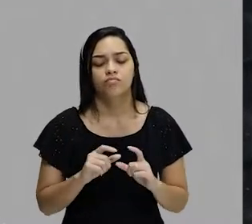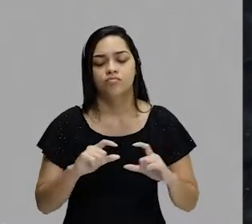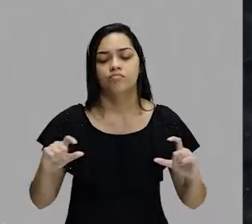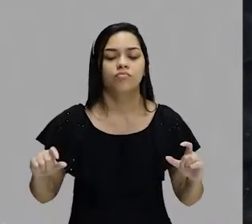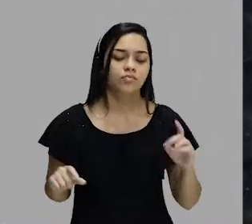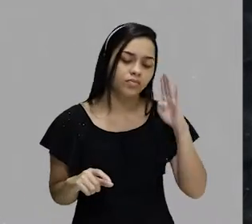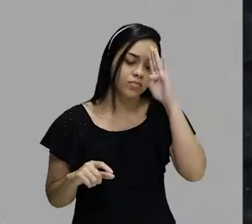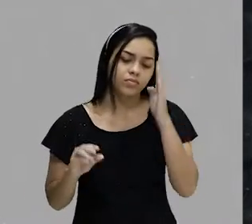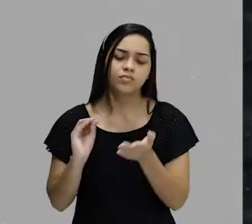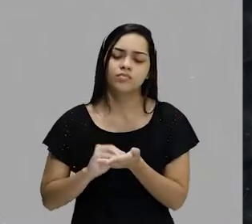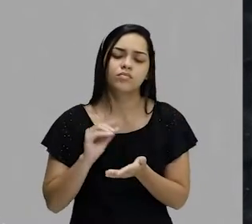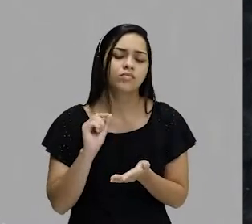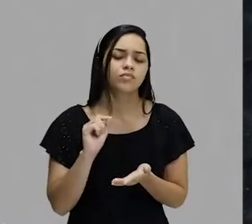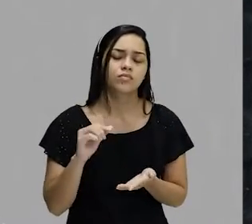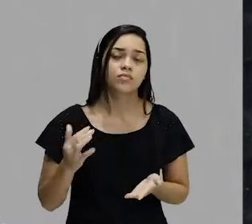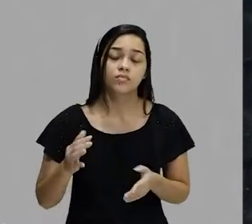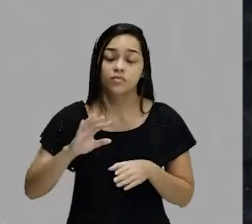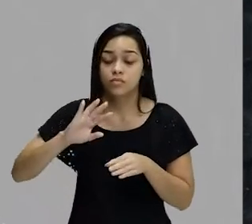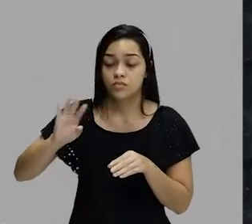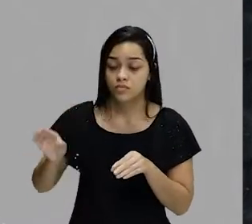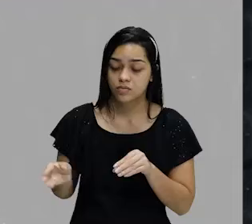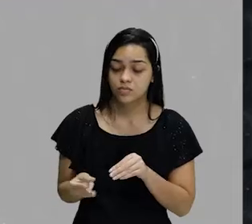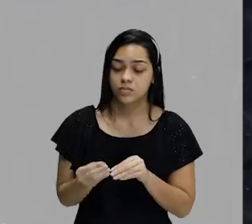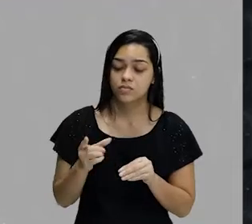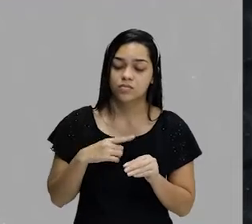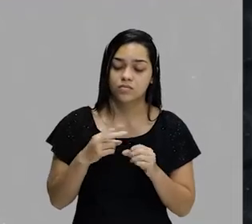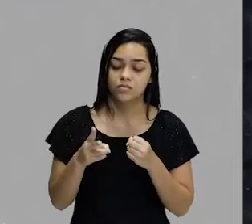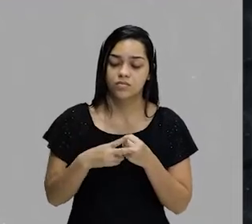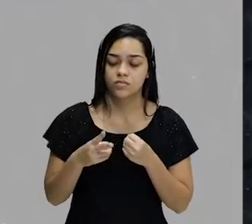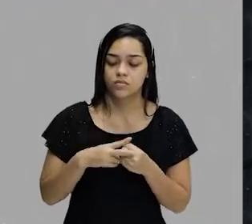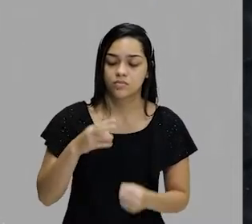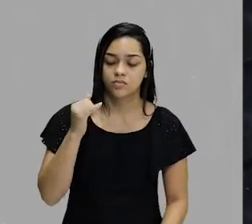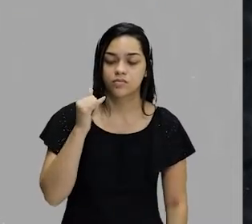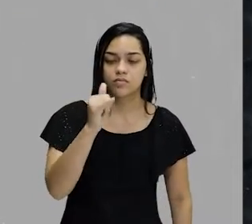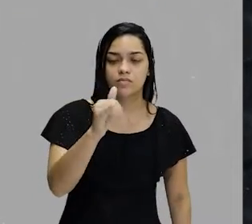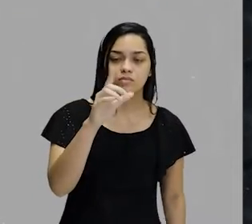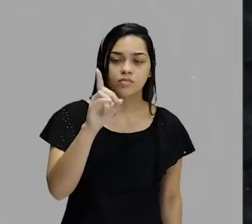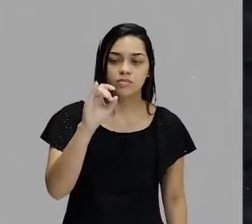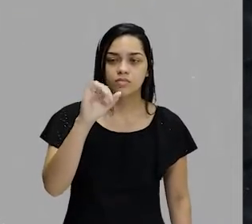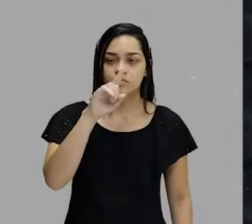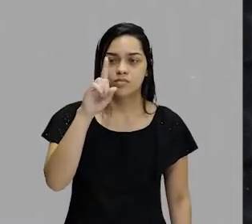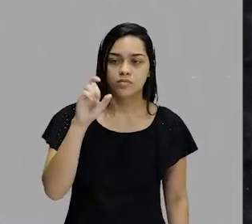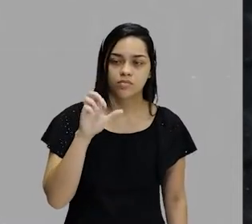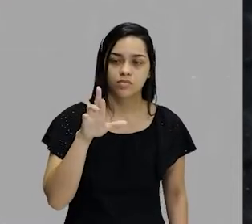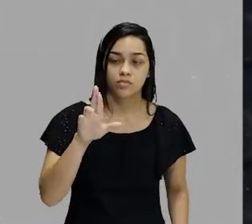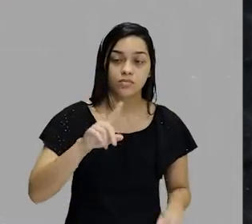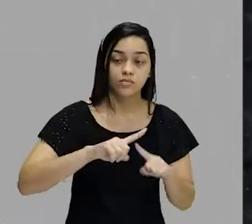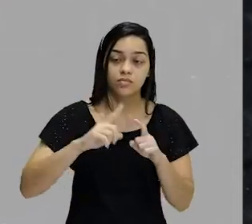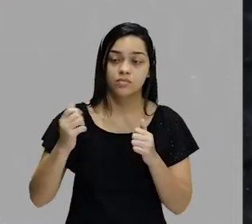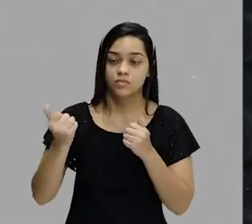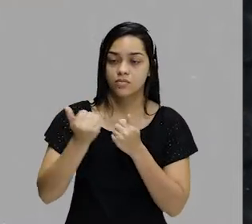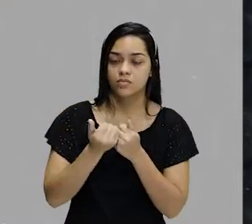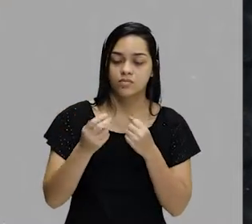oração? O complemento do verbo dizer. Só que no lugar do